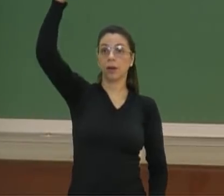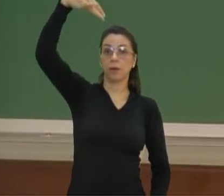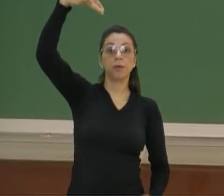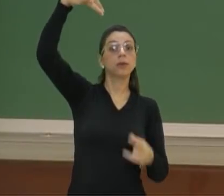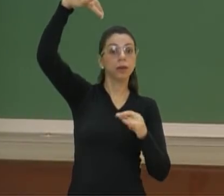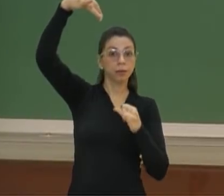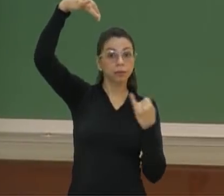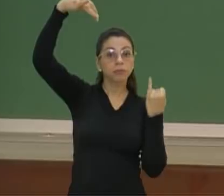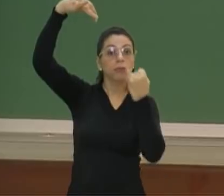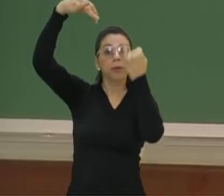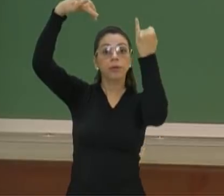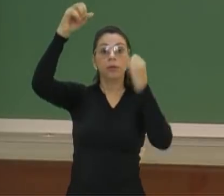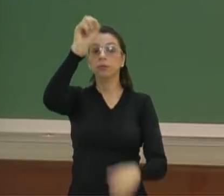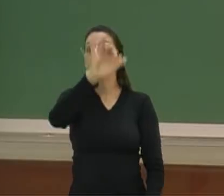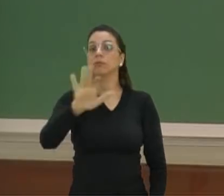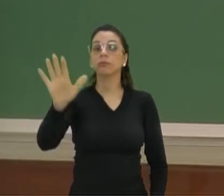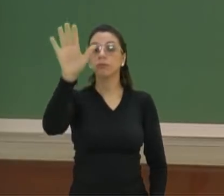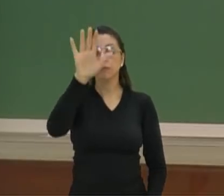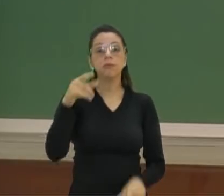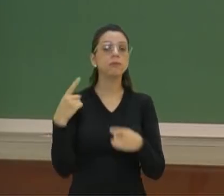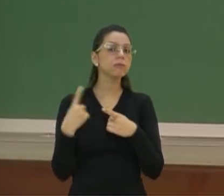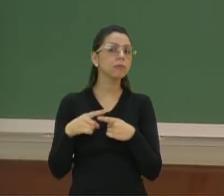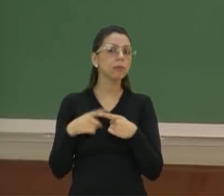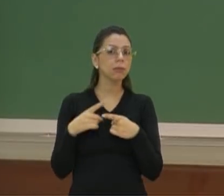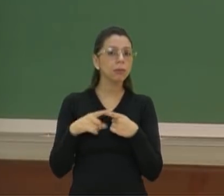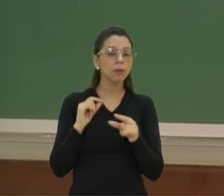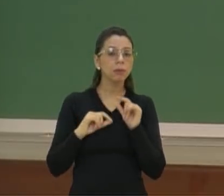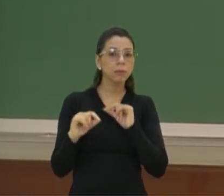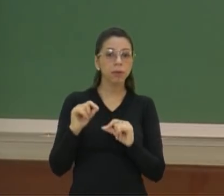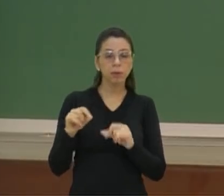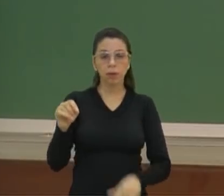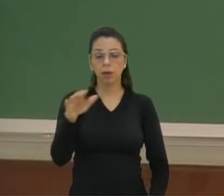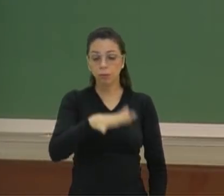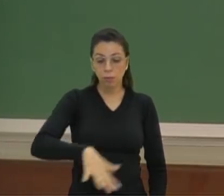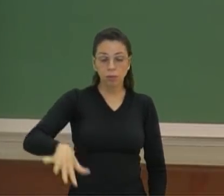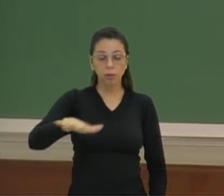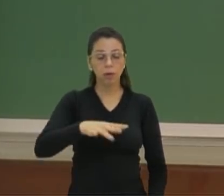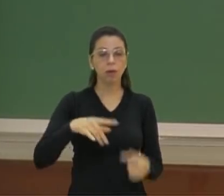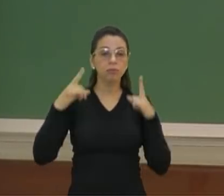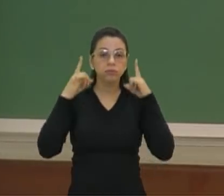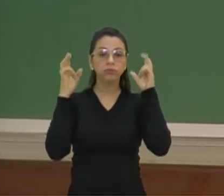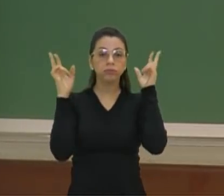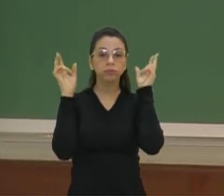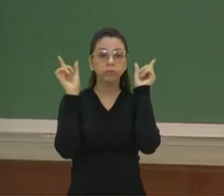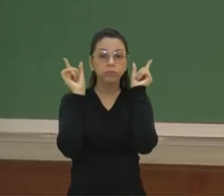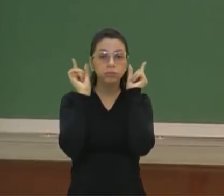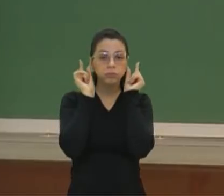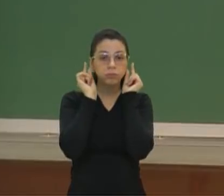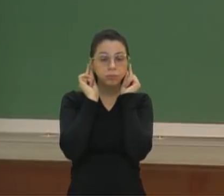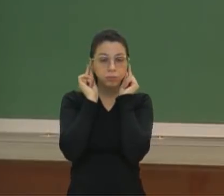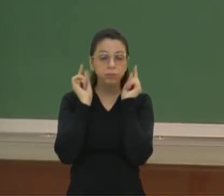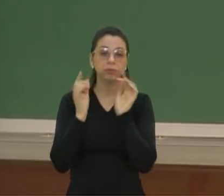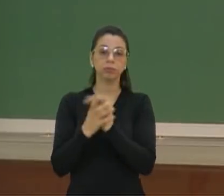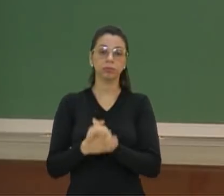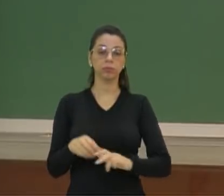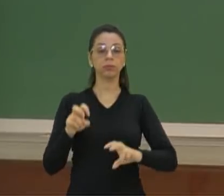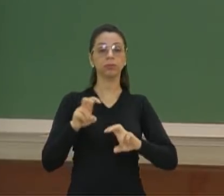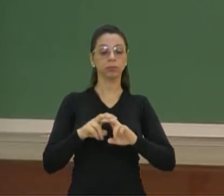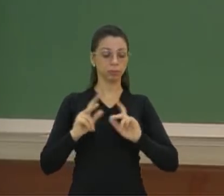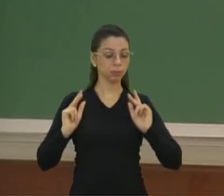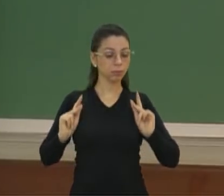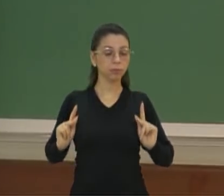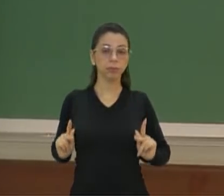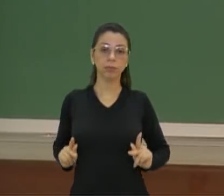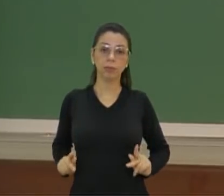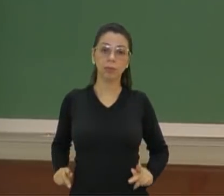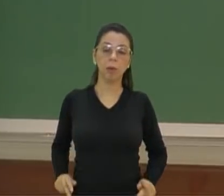fundamental para a formação da imagem. Um local que não tenha tanto ruído, tanto barulho, para que você possa me ouvir. Que você fique sentado direitinho, para